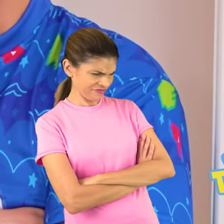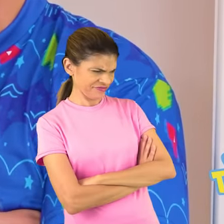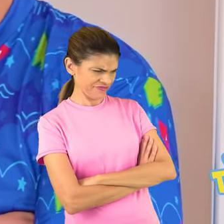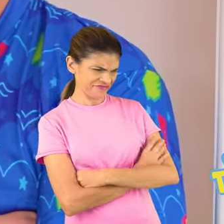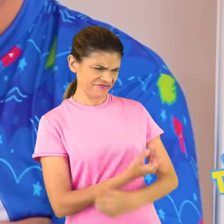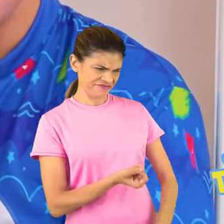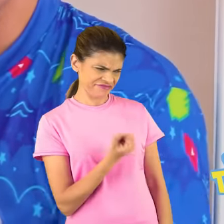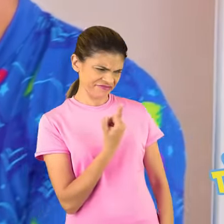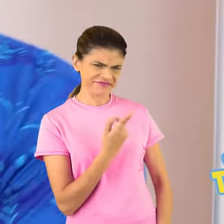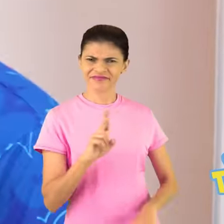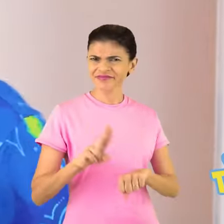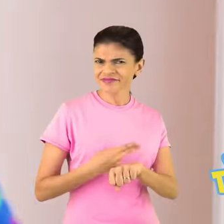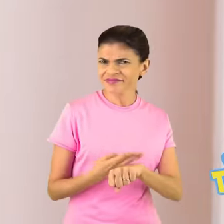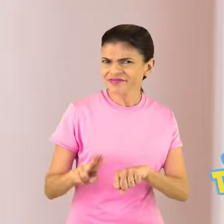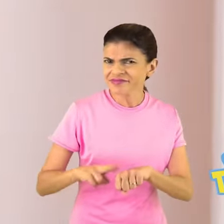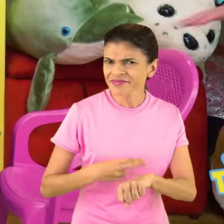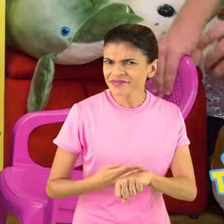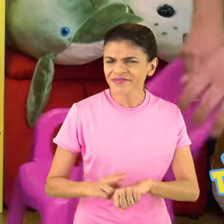Chocolate?